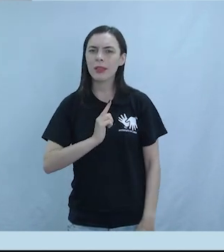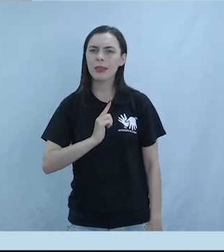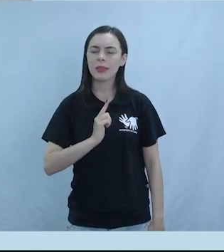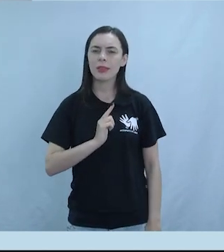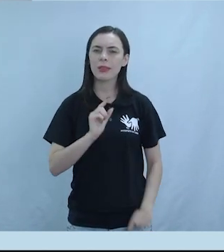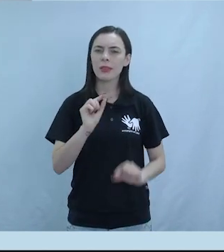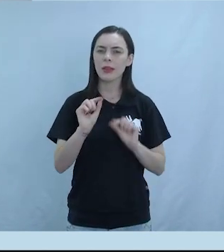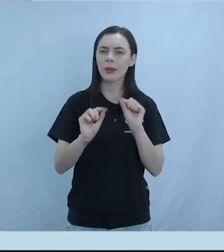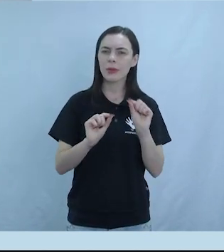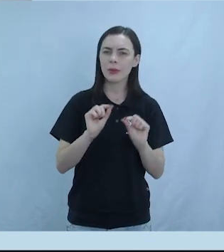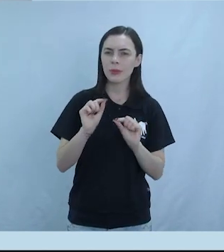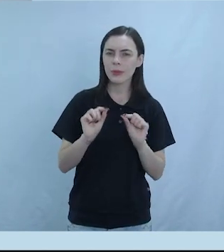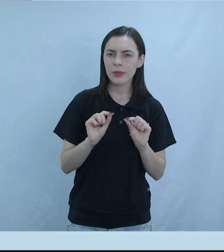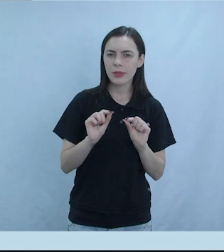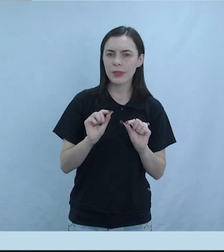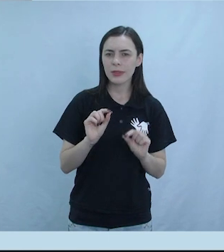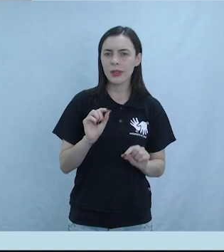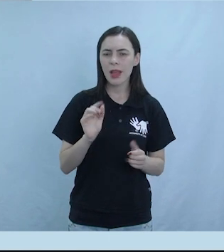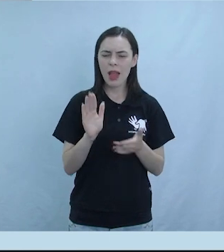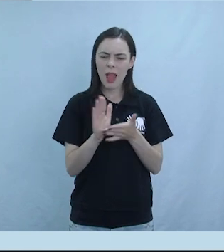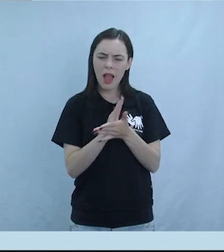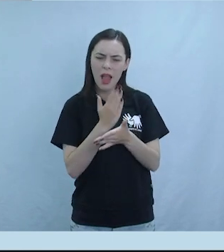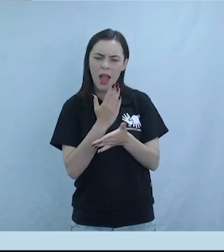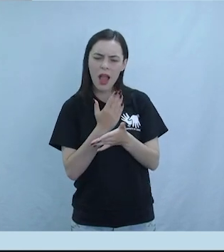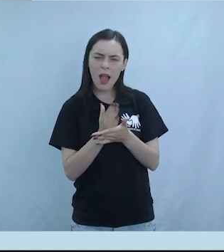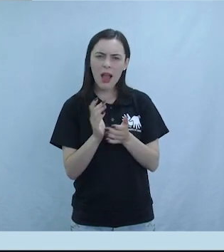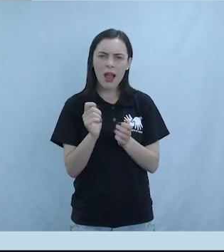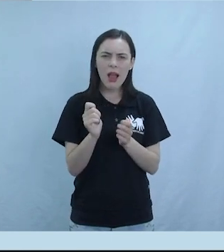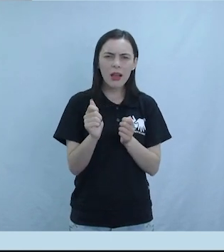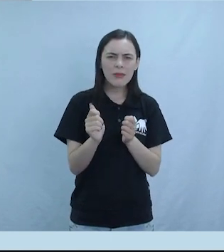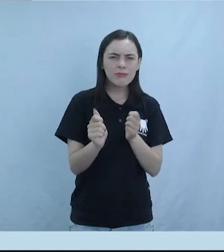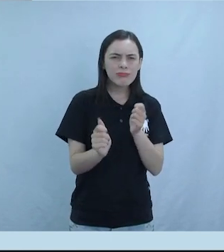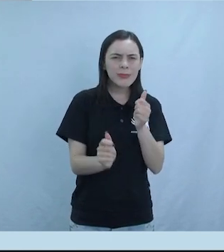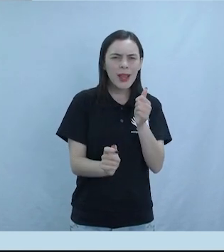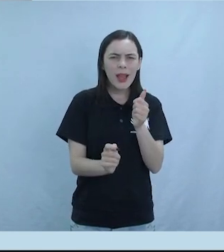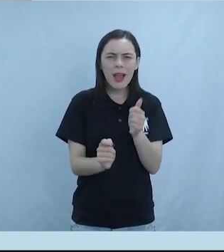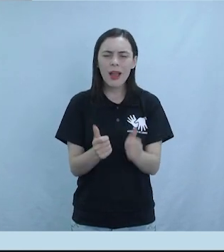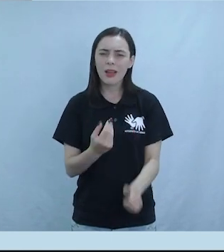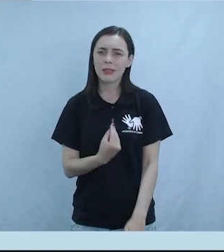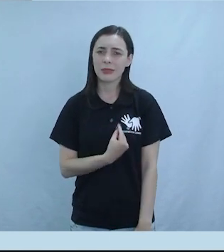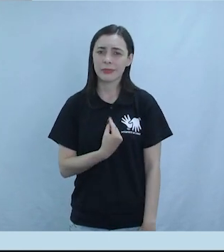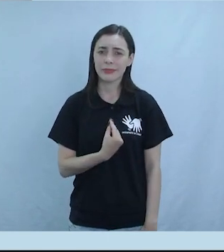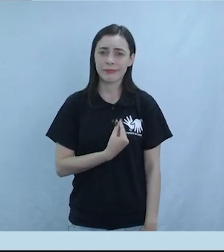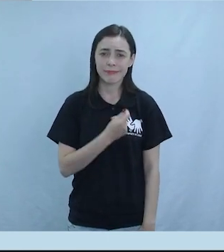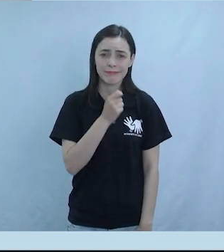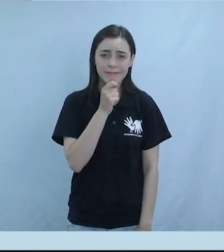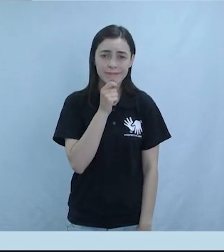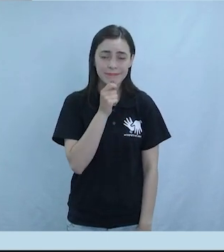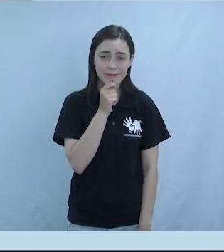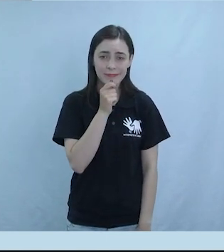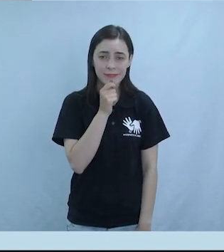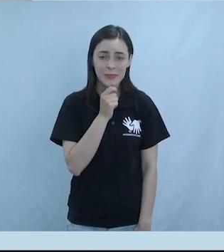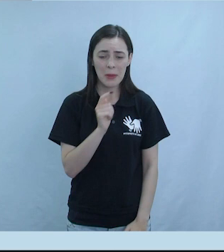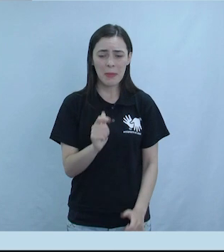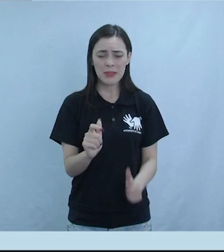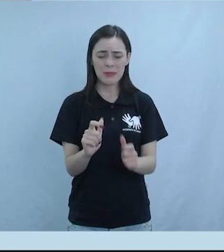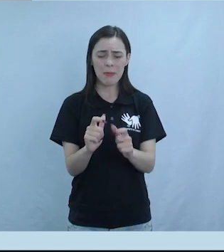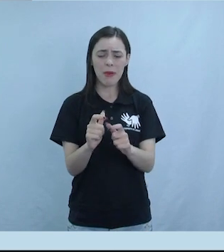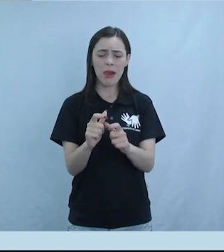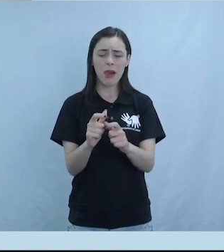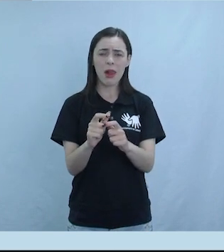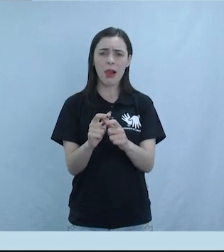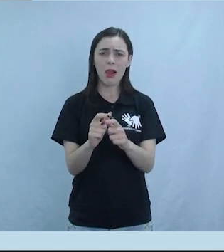ficaram encerrados os sobreviventes do massacre dos canhotos. Sua